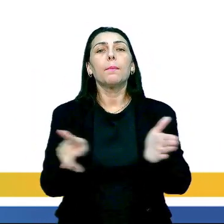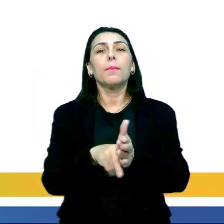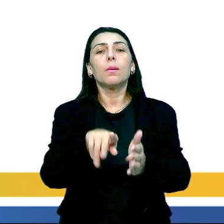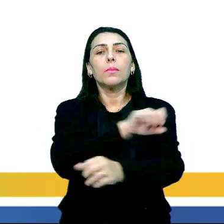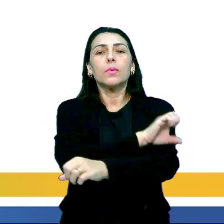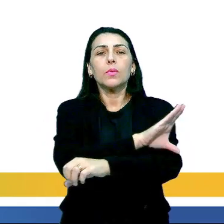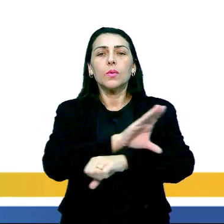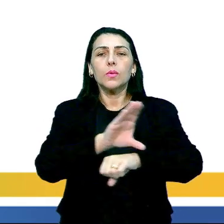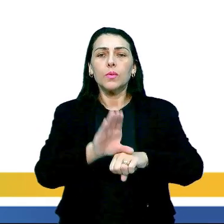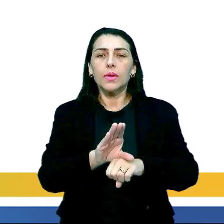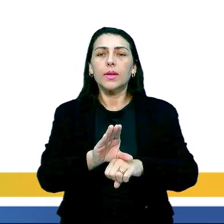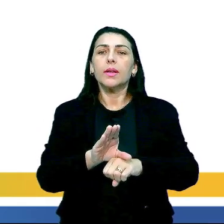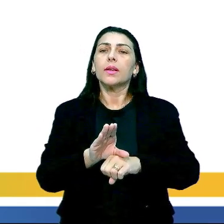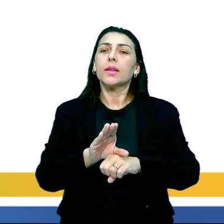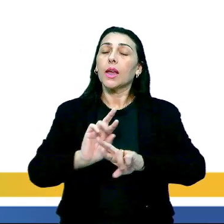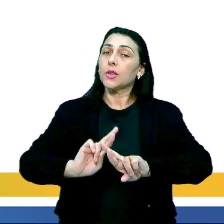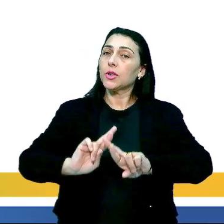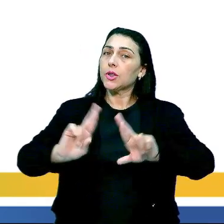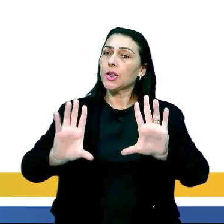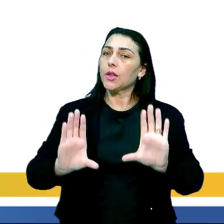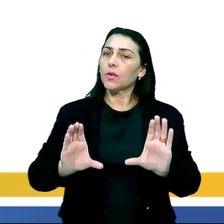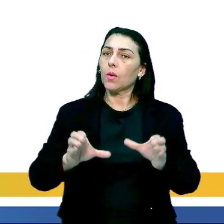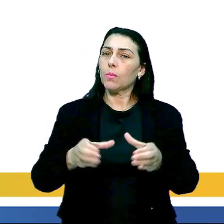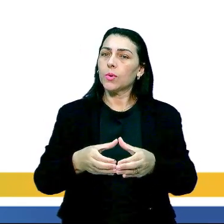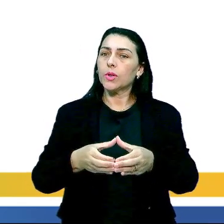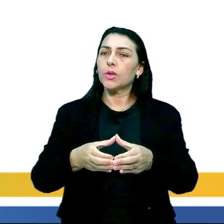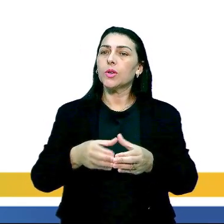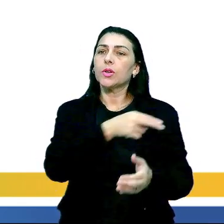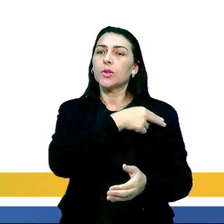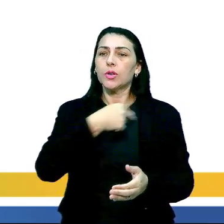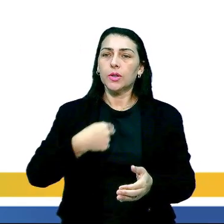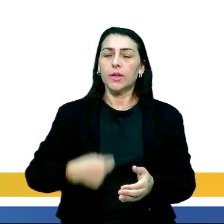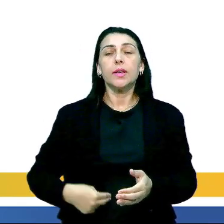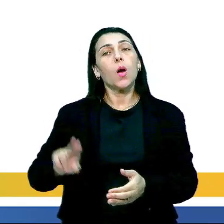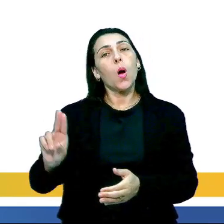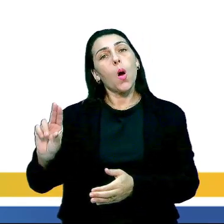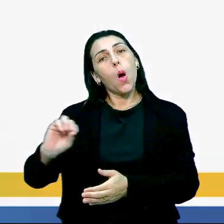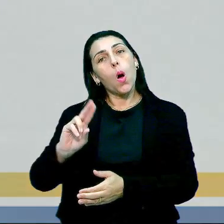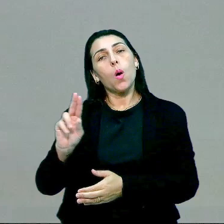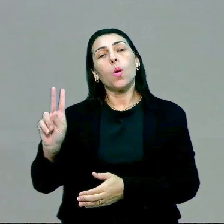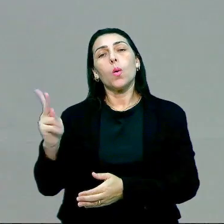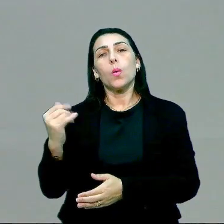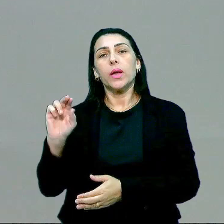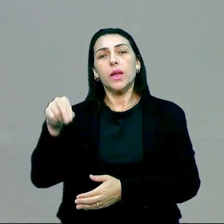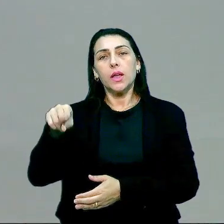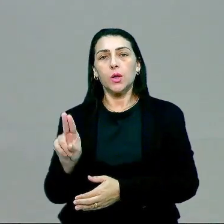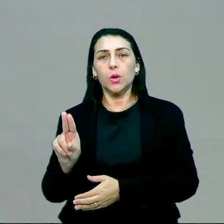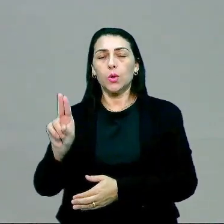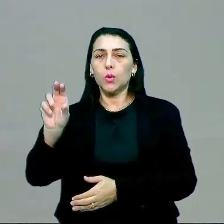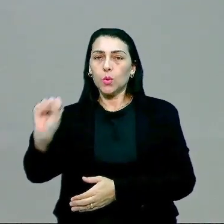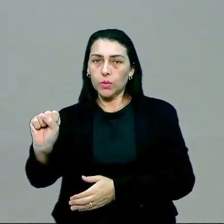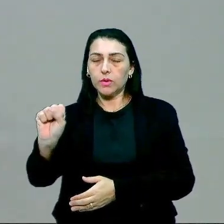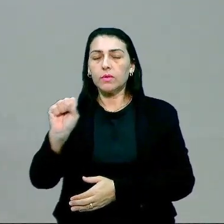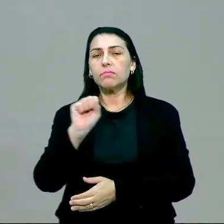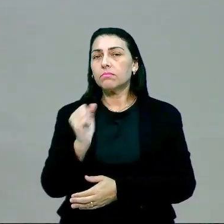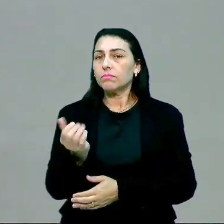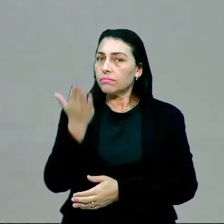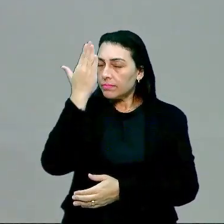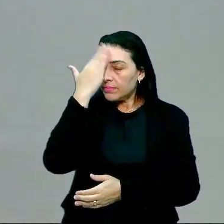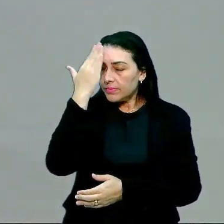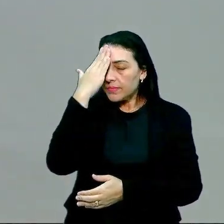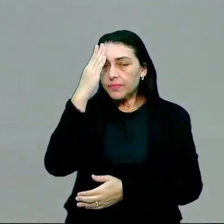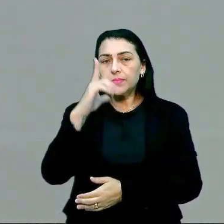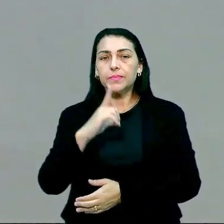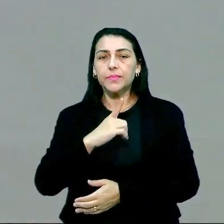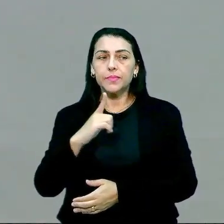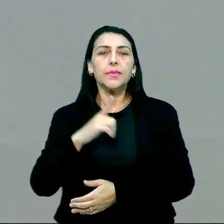aspectos culturais que as distinguem das comunidades chinesas ou hindus. Então vamos entender? Temos